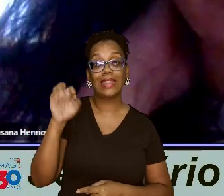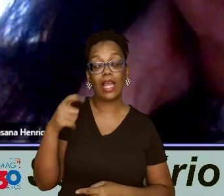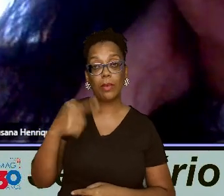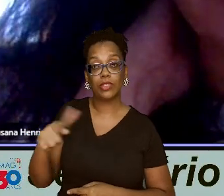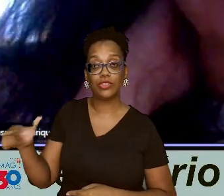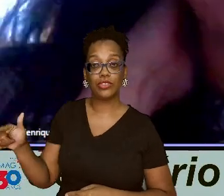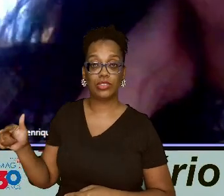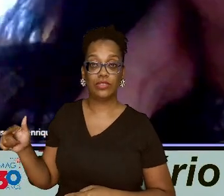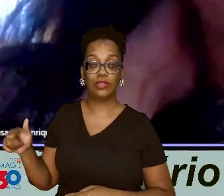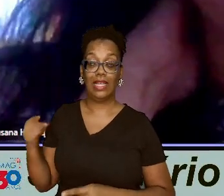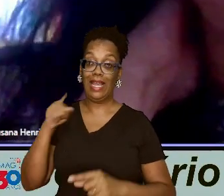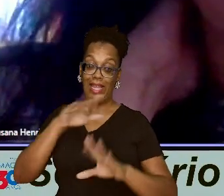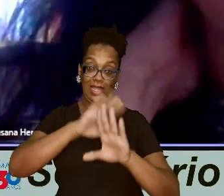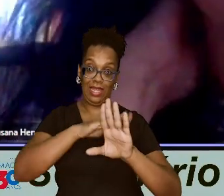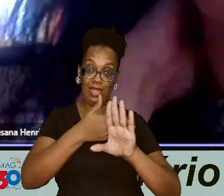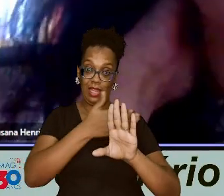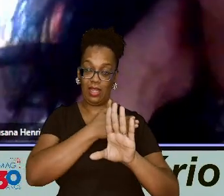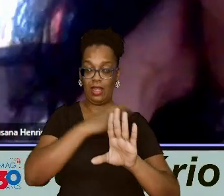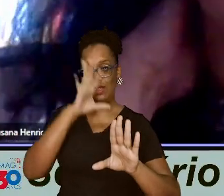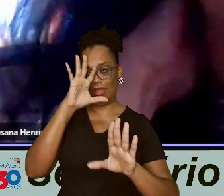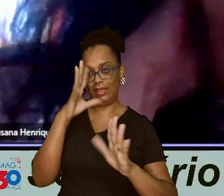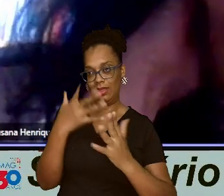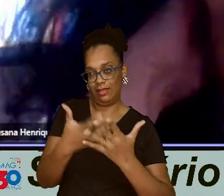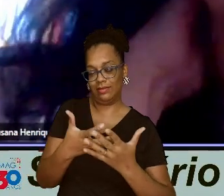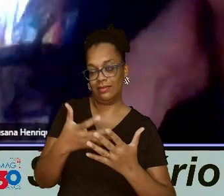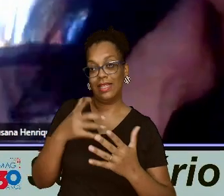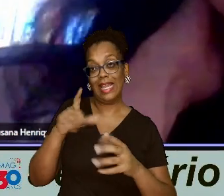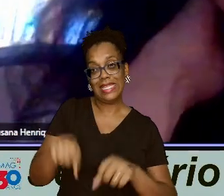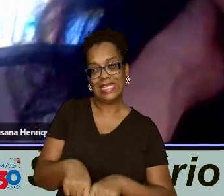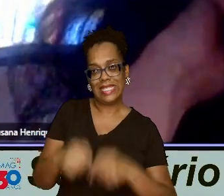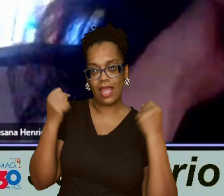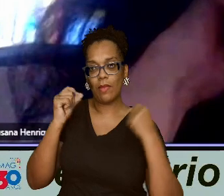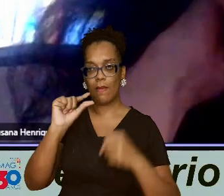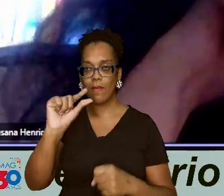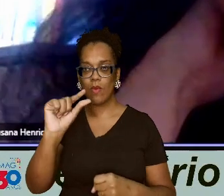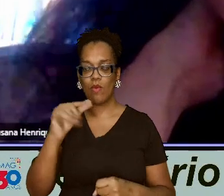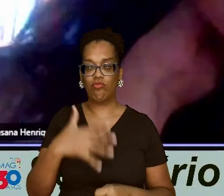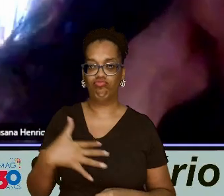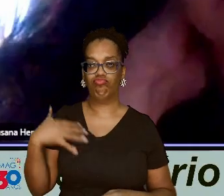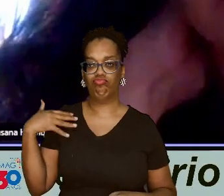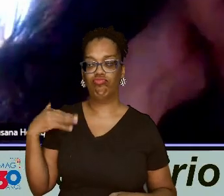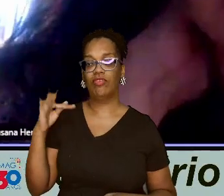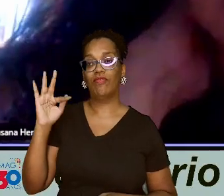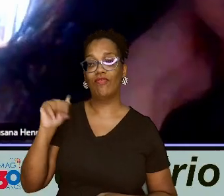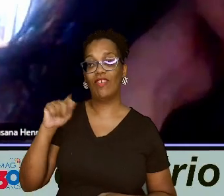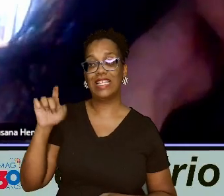que, em tese, vem para quebrar um pouco das vantagens da fazenda pública